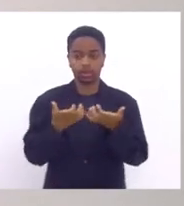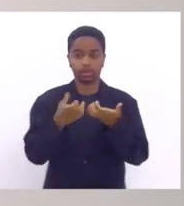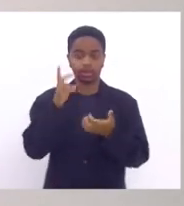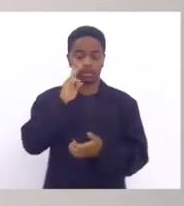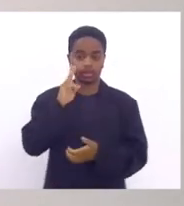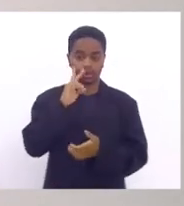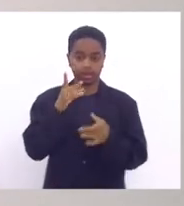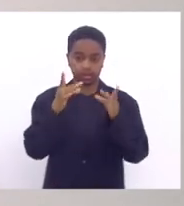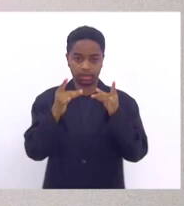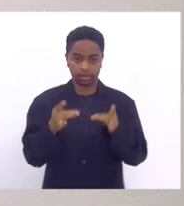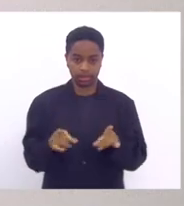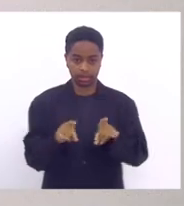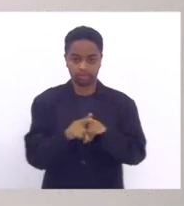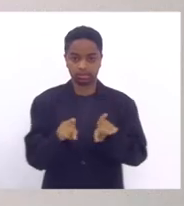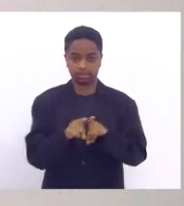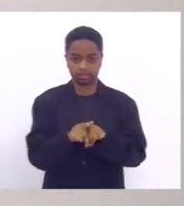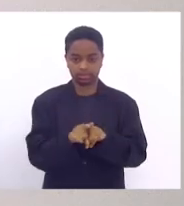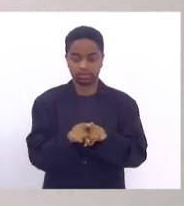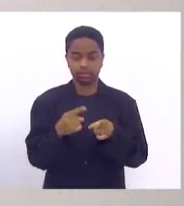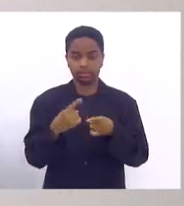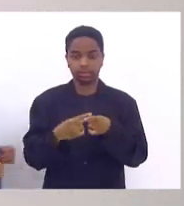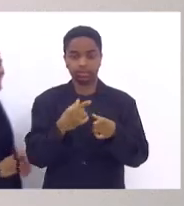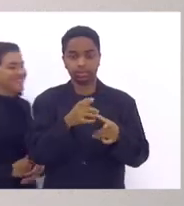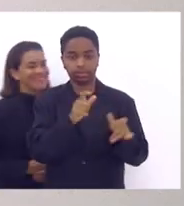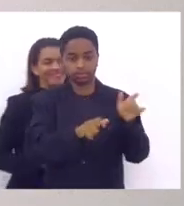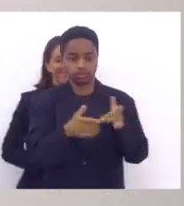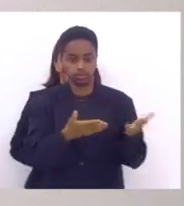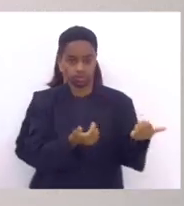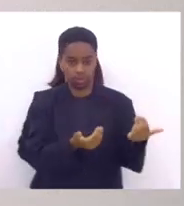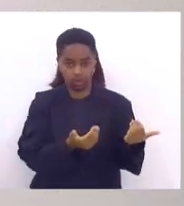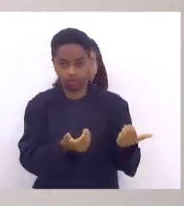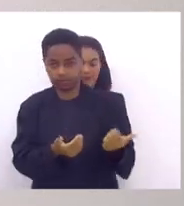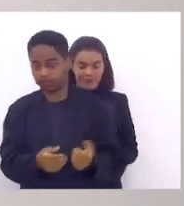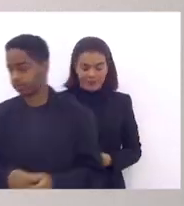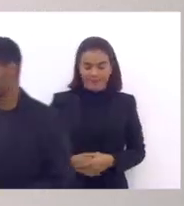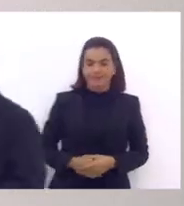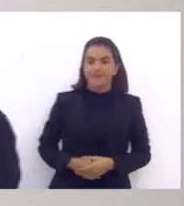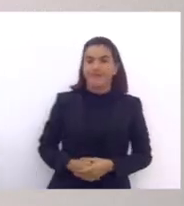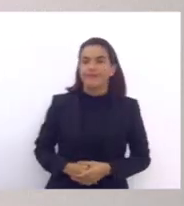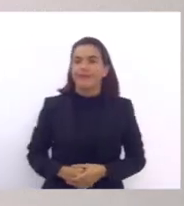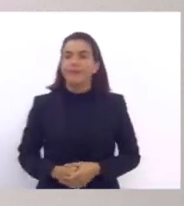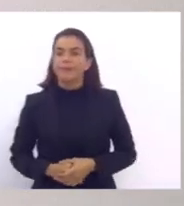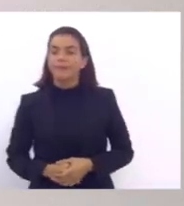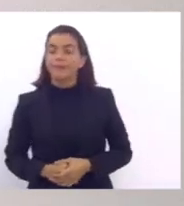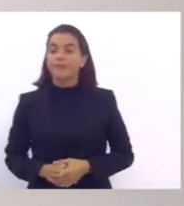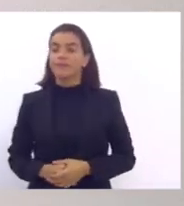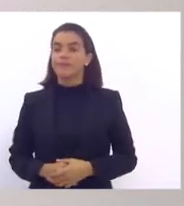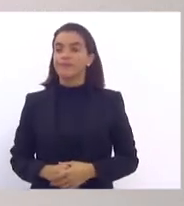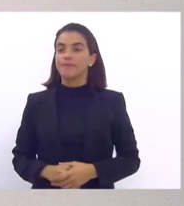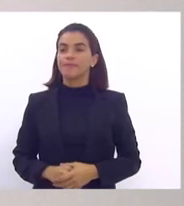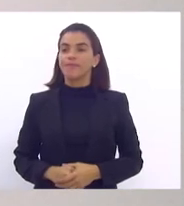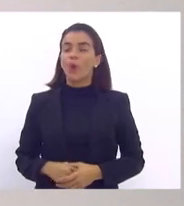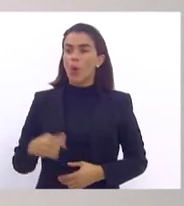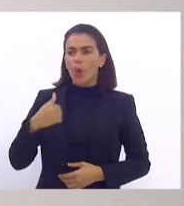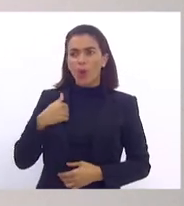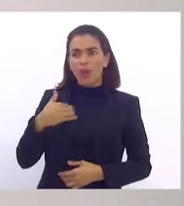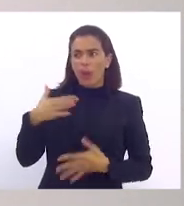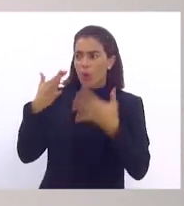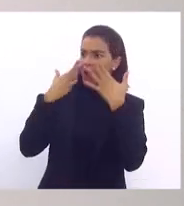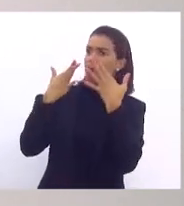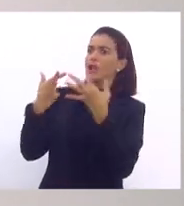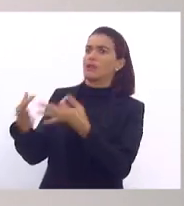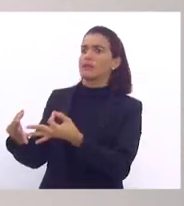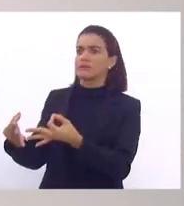aqui que os mais jovens podem não ter conhecimento o que me chamou muito